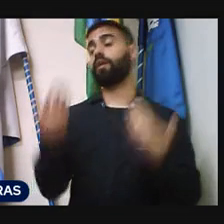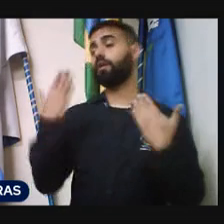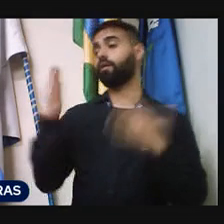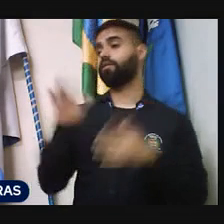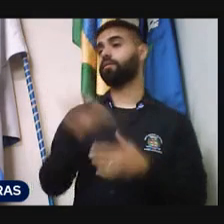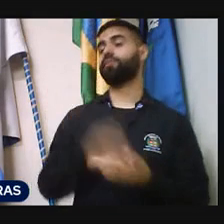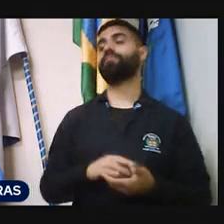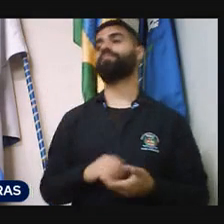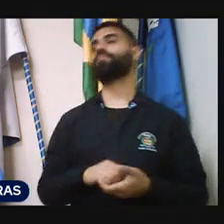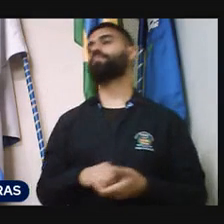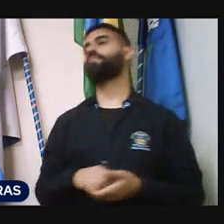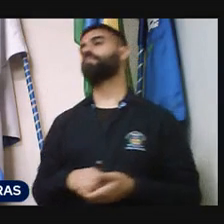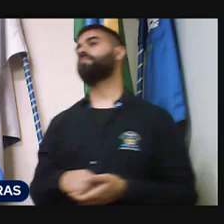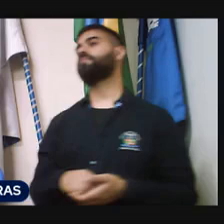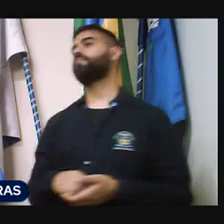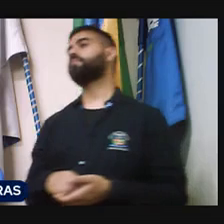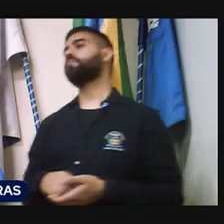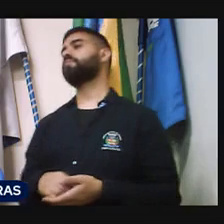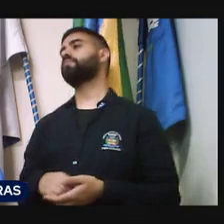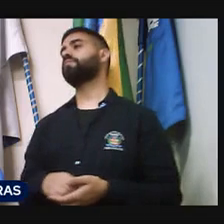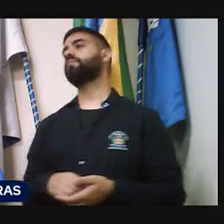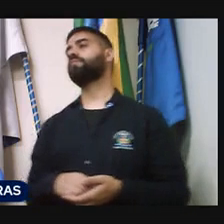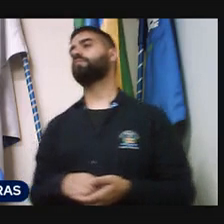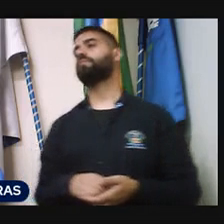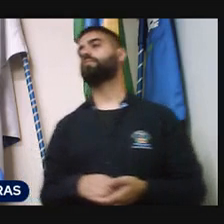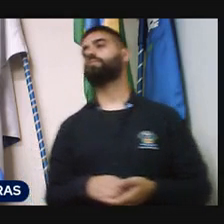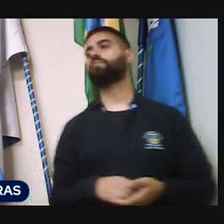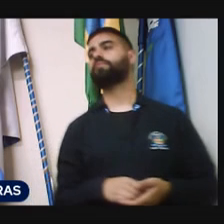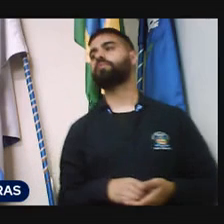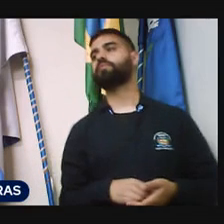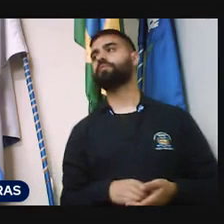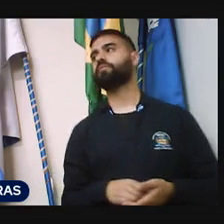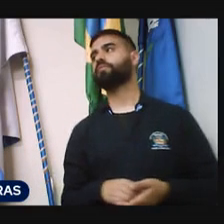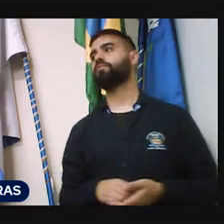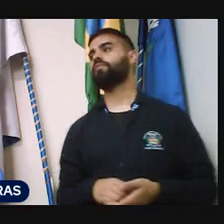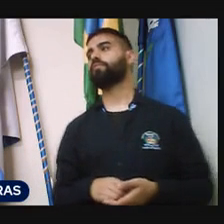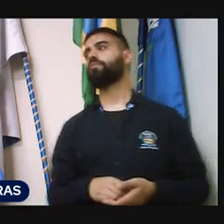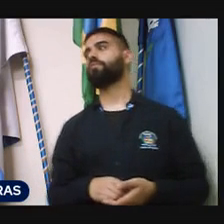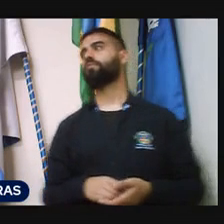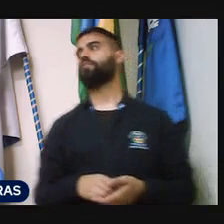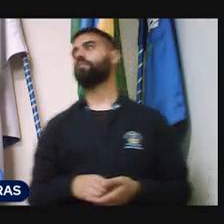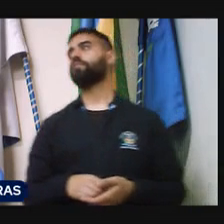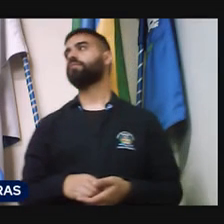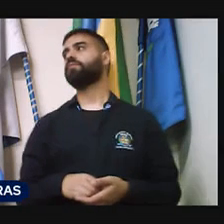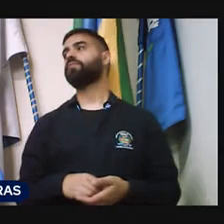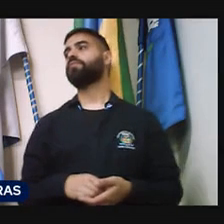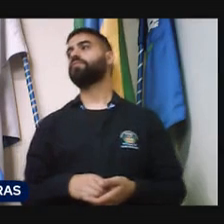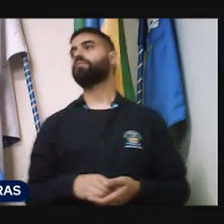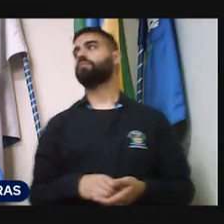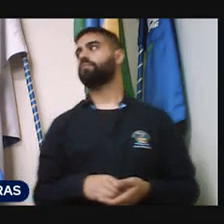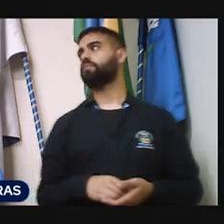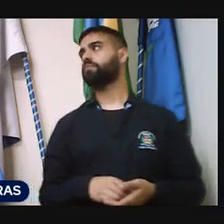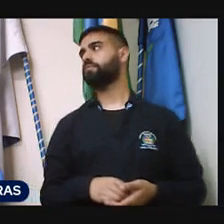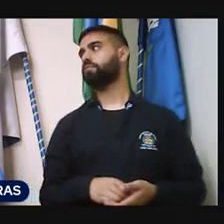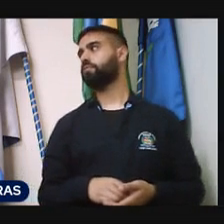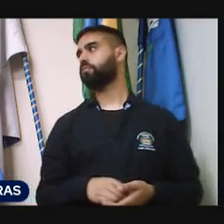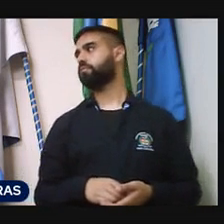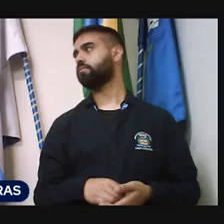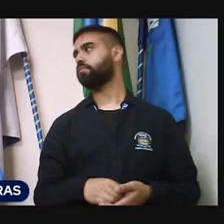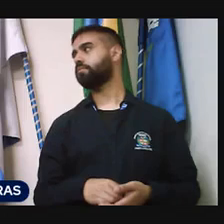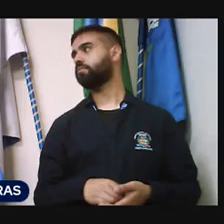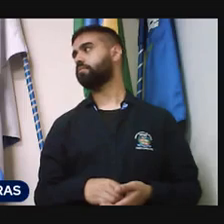protege de estima e consideração sala das sessões Doze de agosto de2001 Vereador José Reinaldo Assis